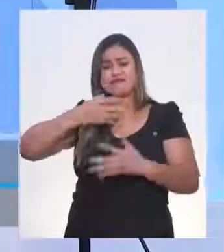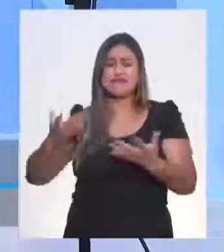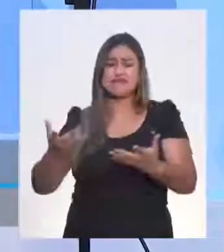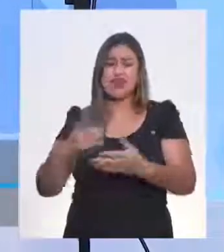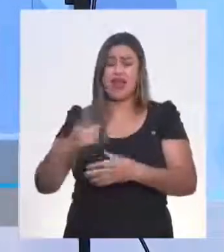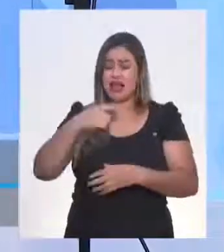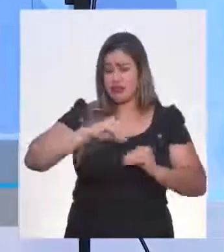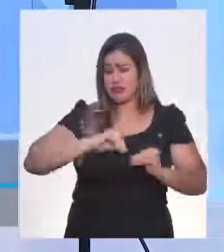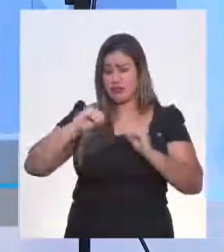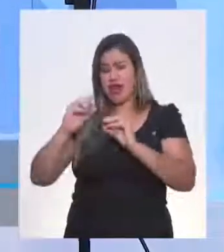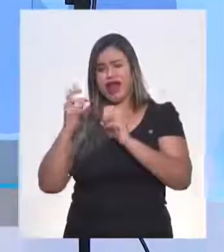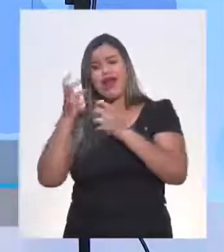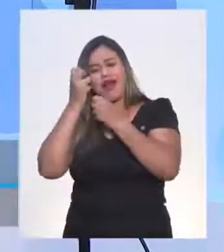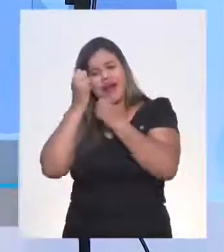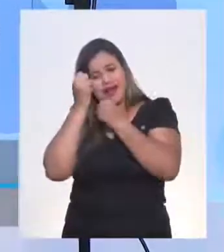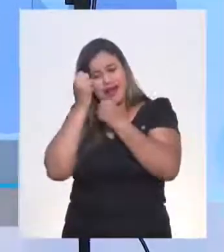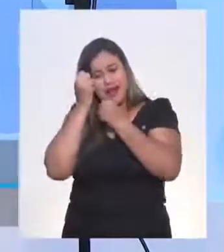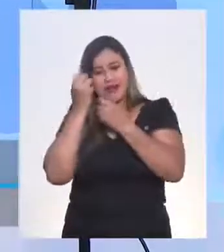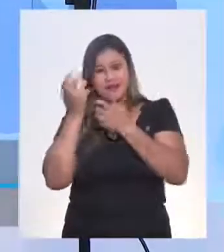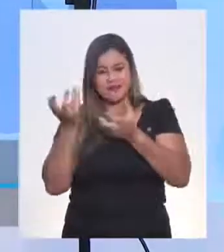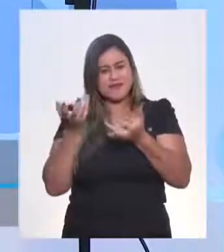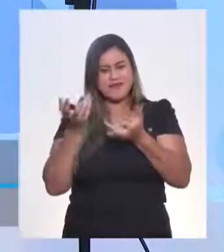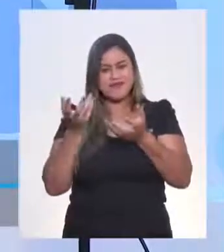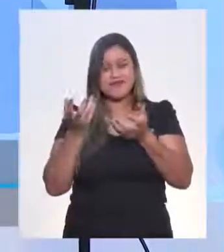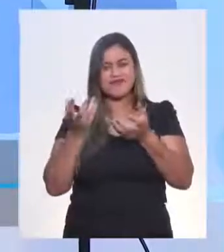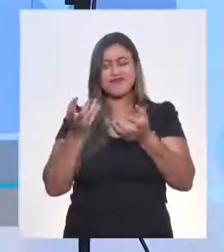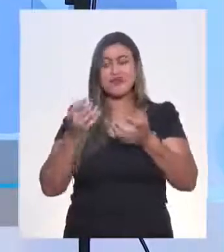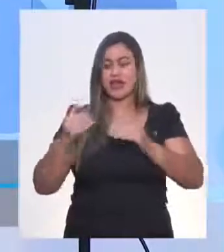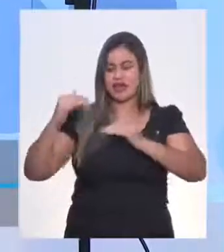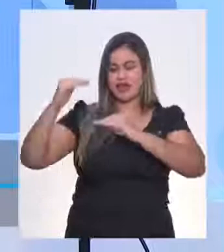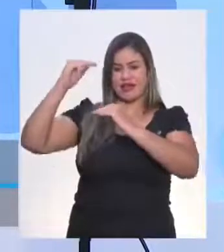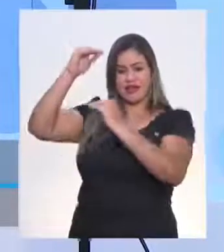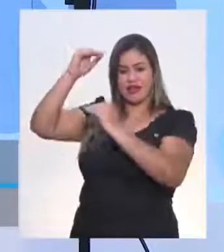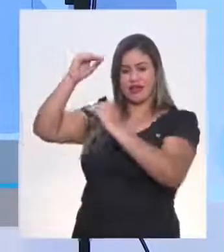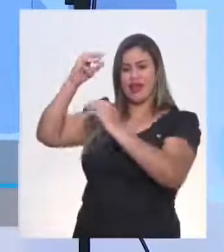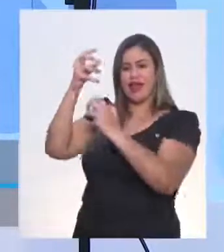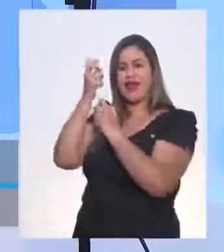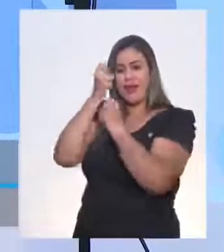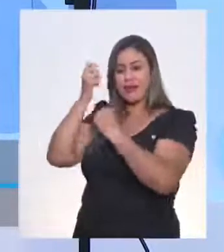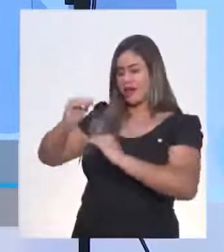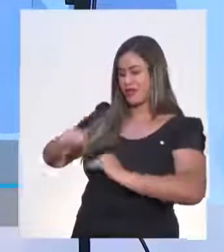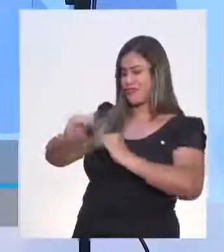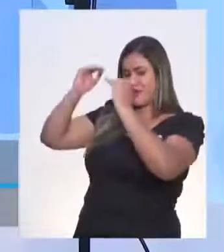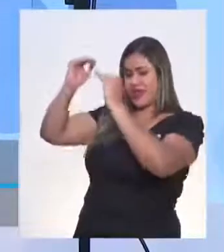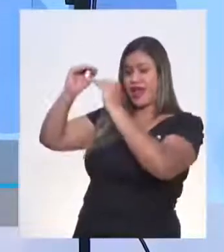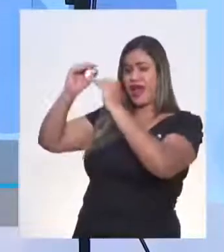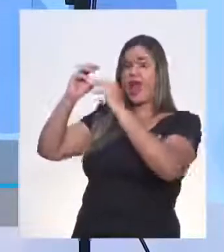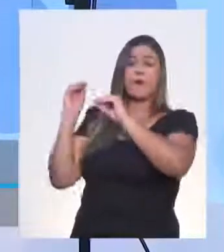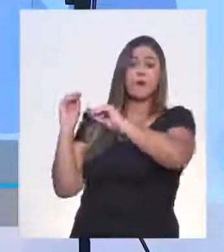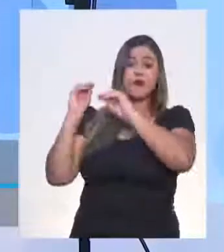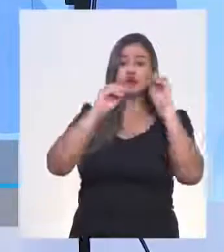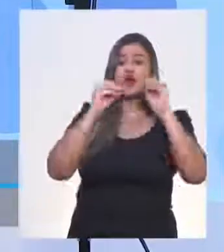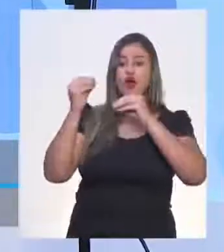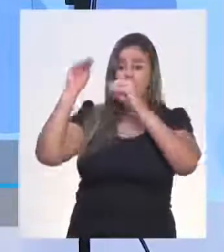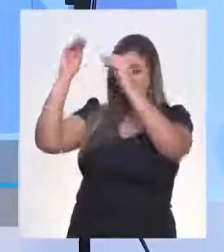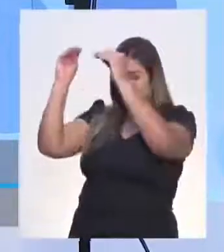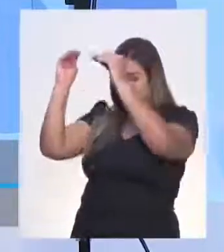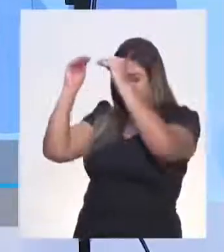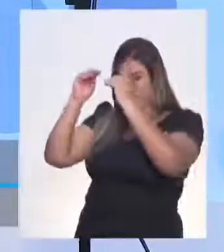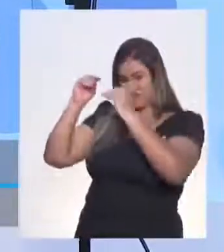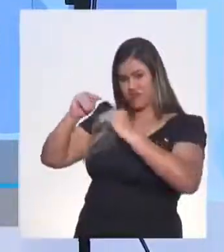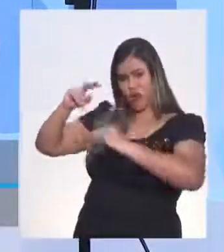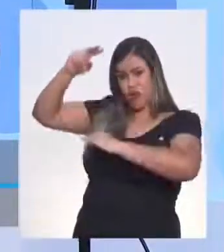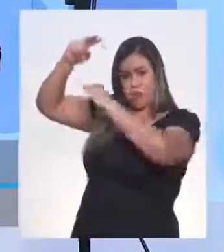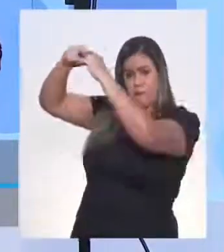que a gente dormia dividiu um beliche eu dormi em cima ele dormir embaixo quando ele foi embora eu fui para